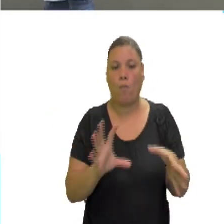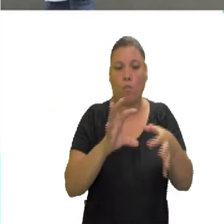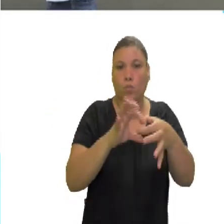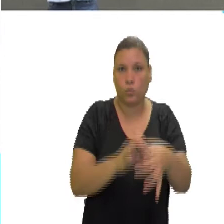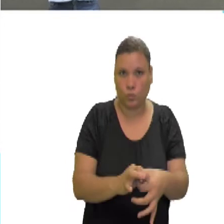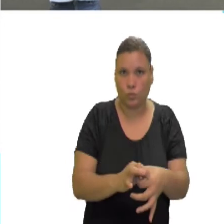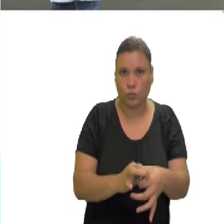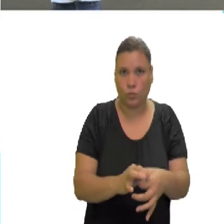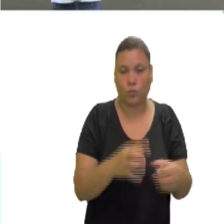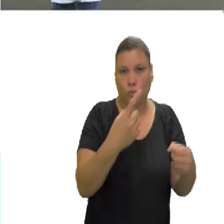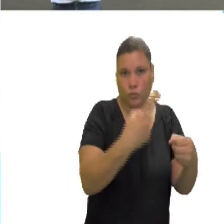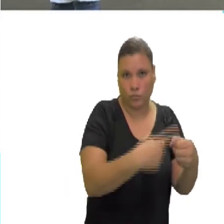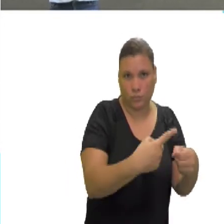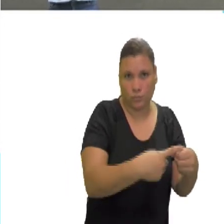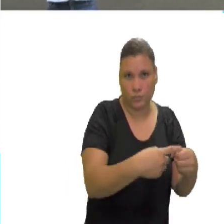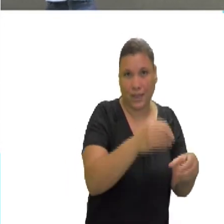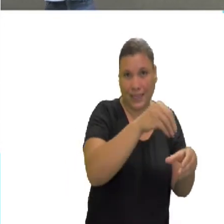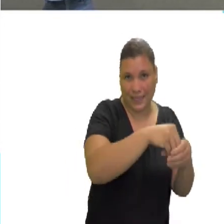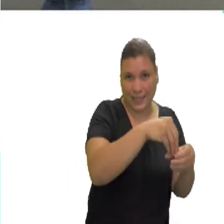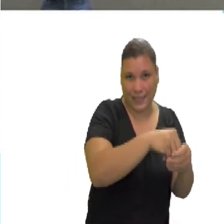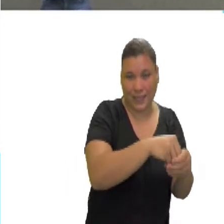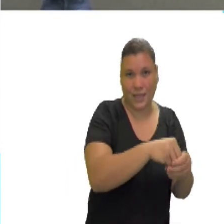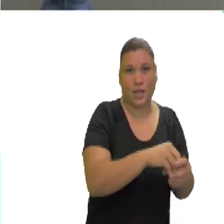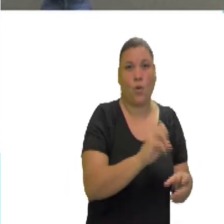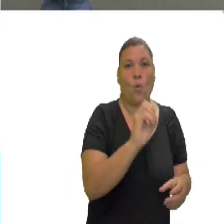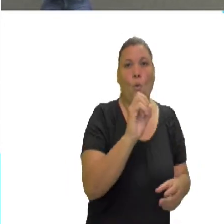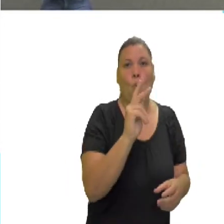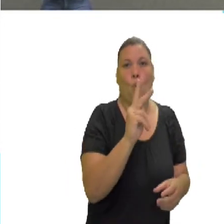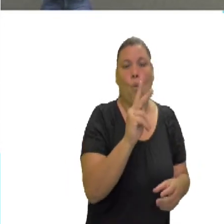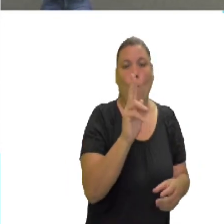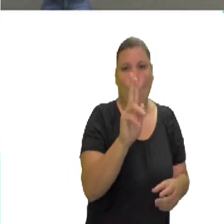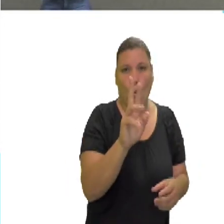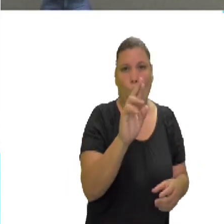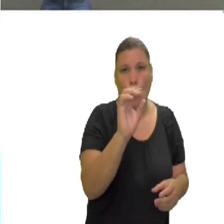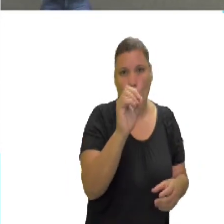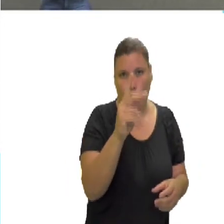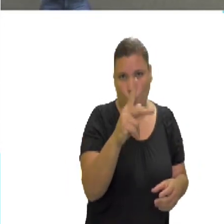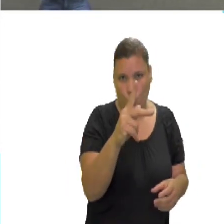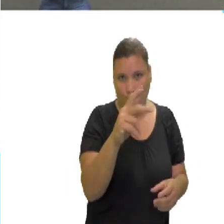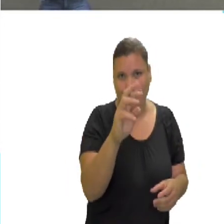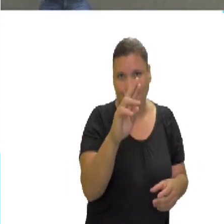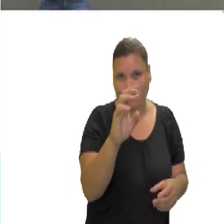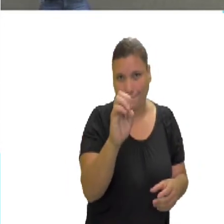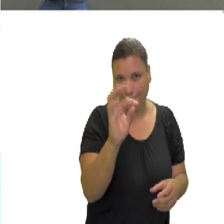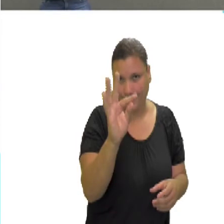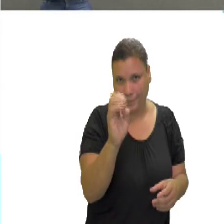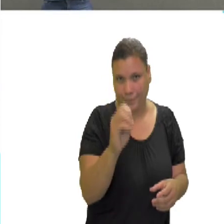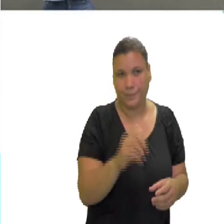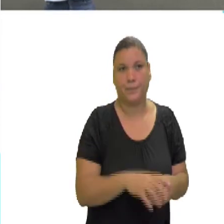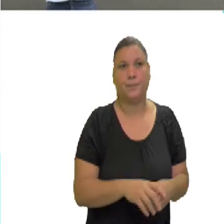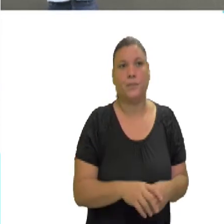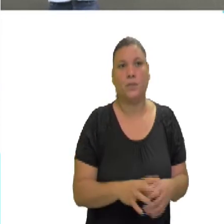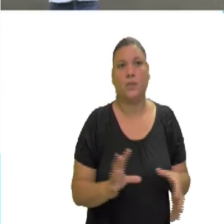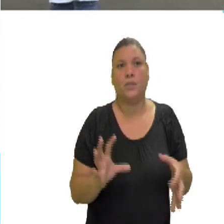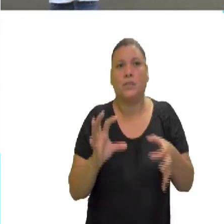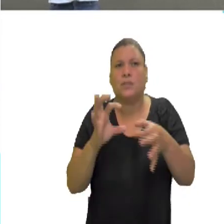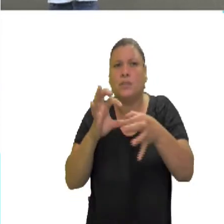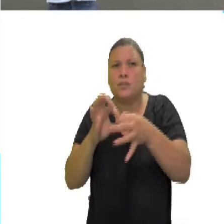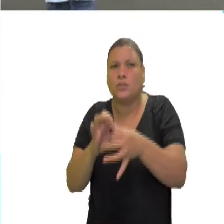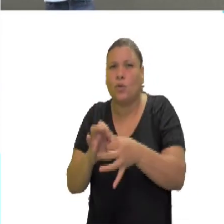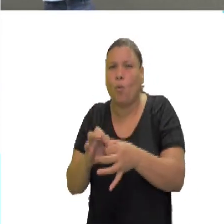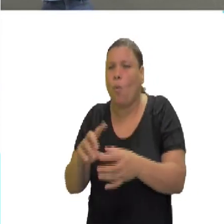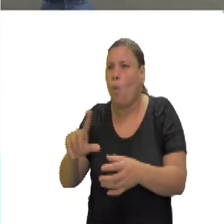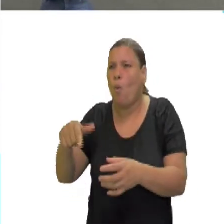de Ouro Preto também a uma outra região. Conta por uma lenda que